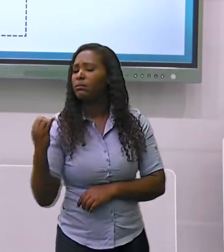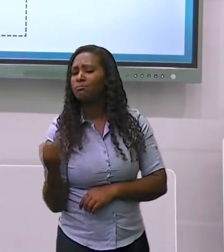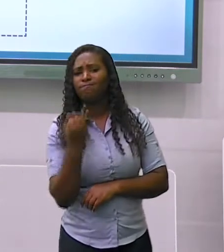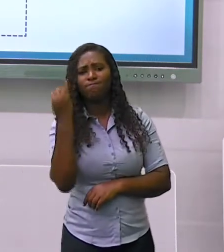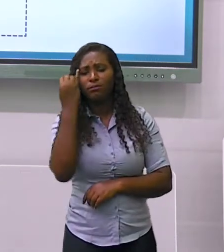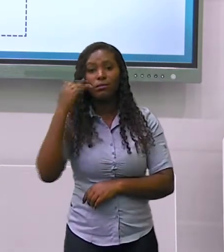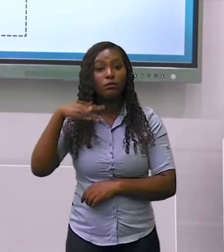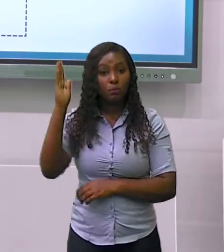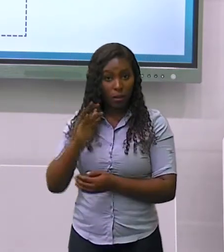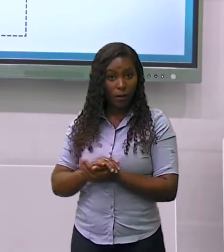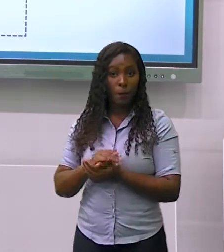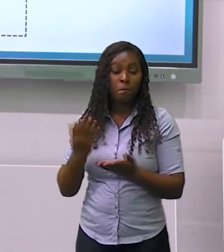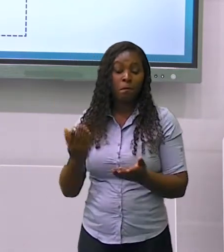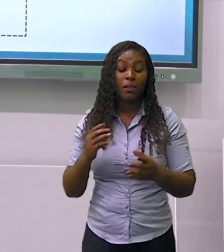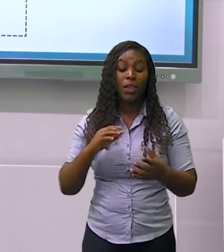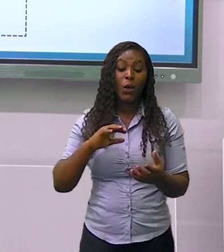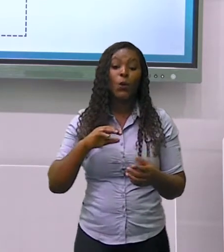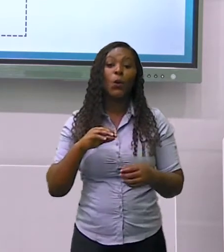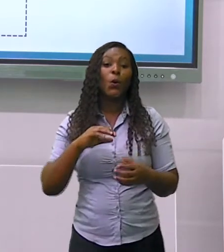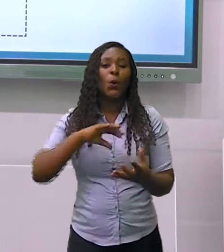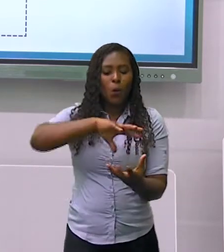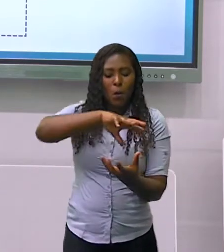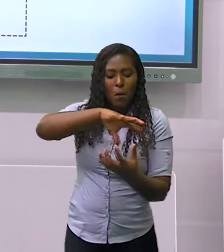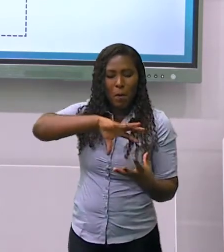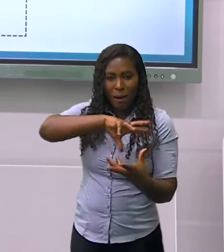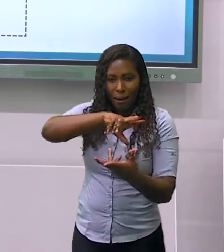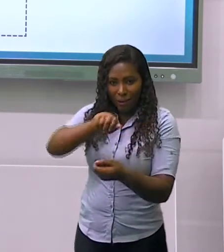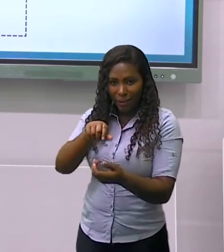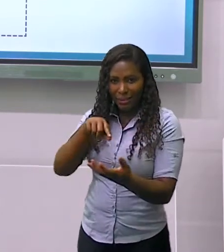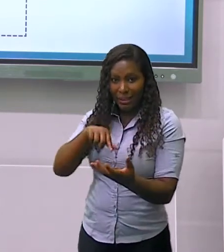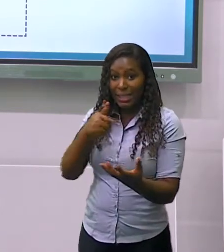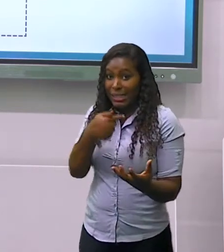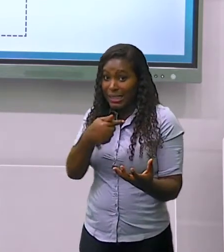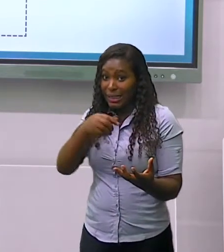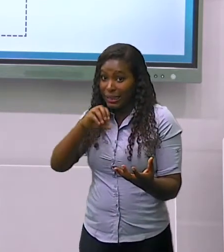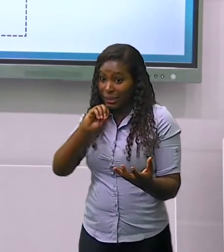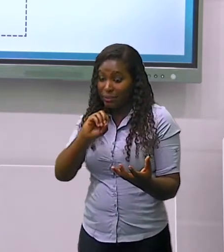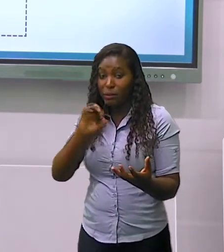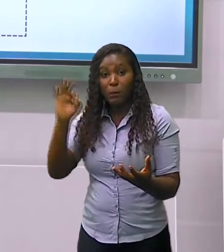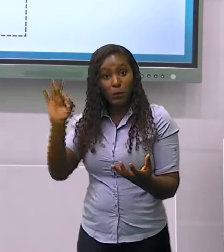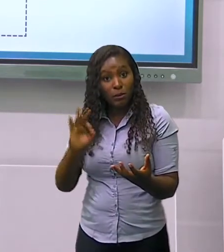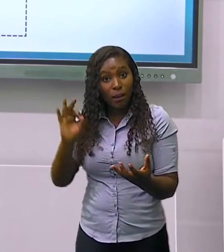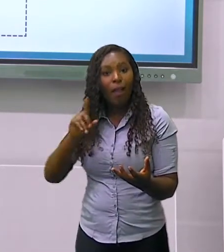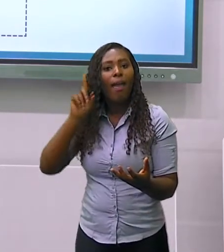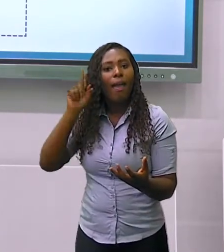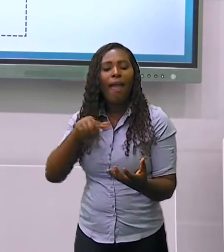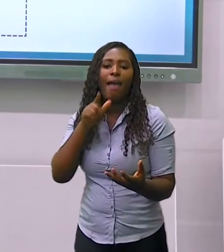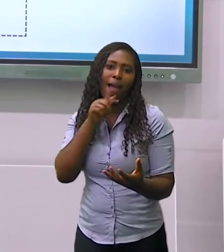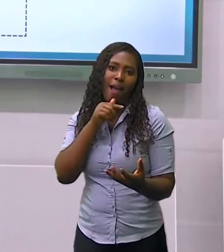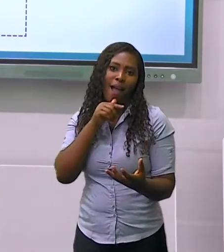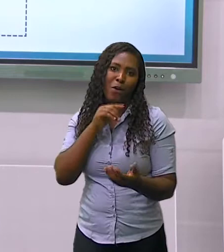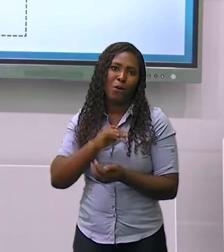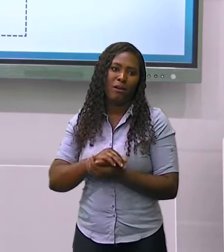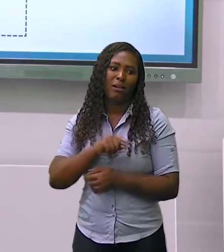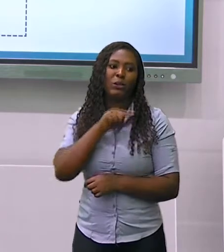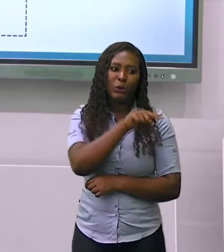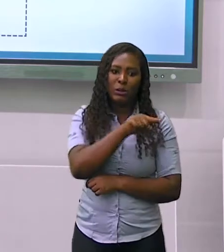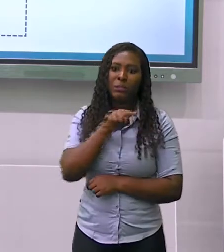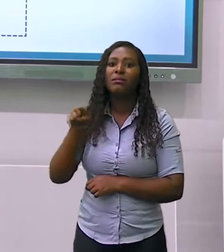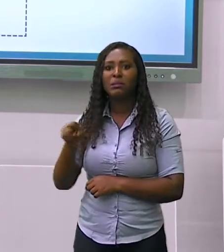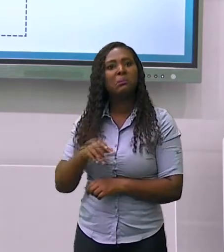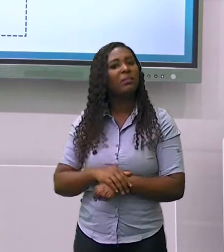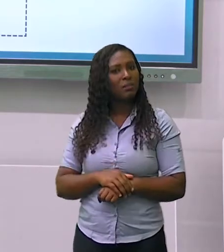aproximadamente 70% do nosso planeta, e aí estamos falando dos mares e oceanos,